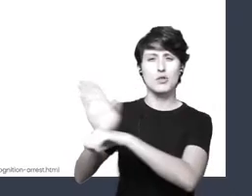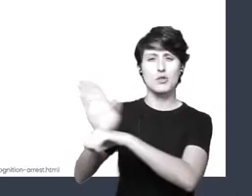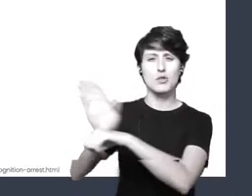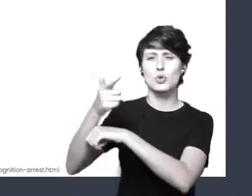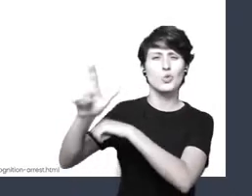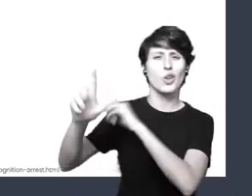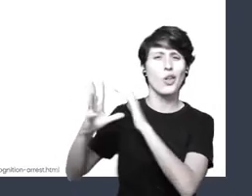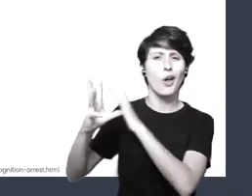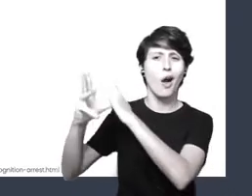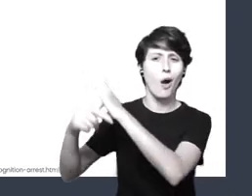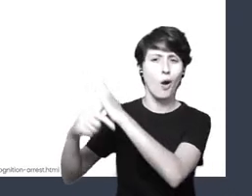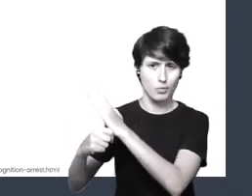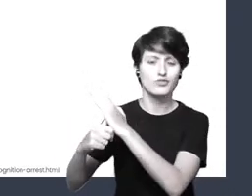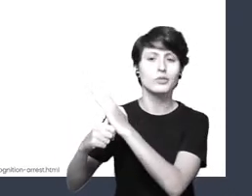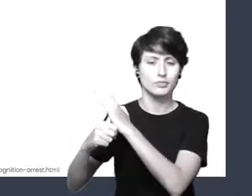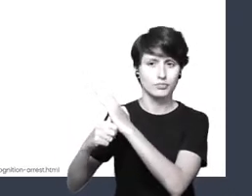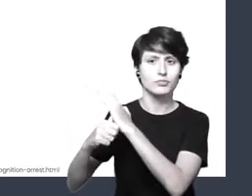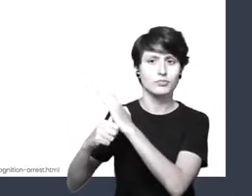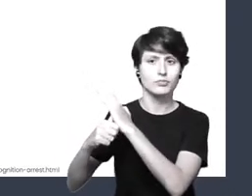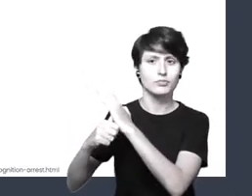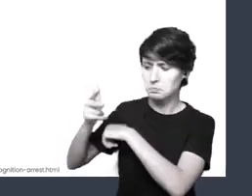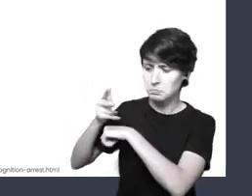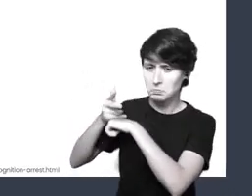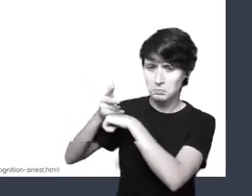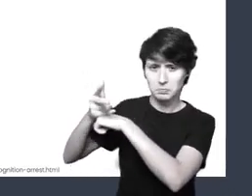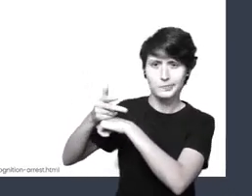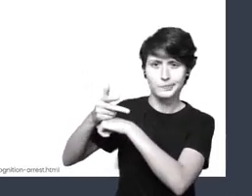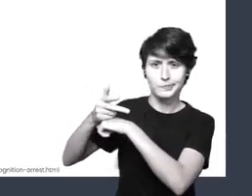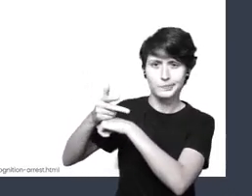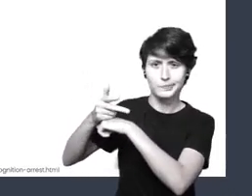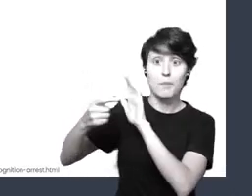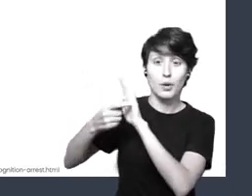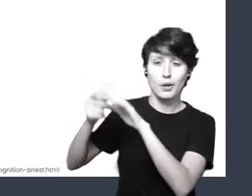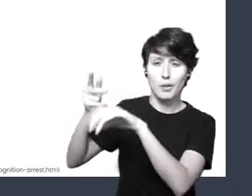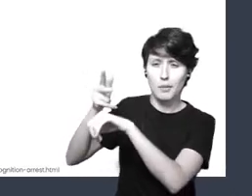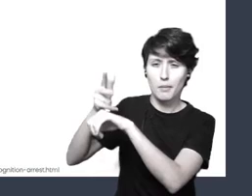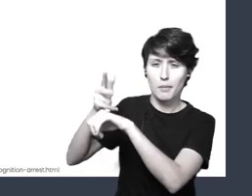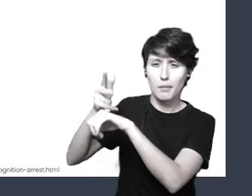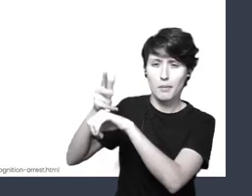roubo que foi reconhecido por um software de reconhecimento facial.